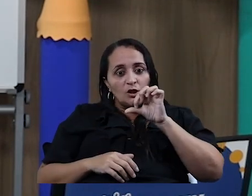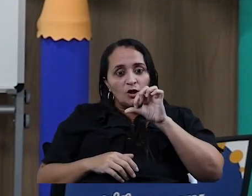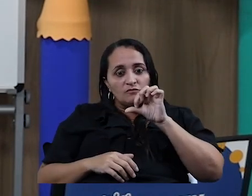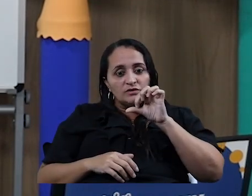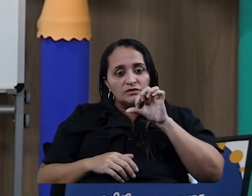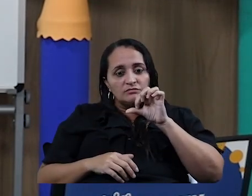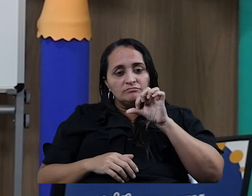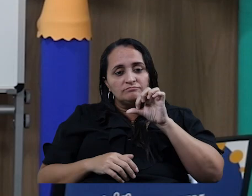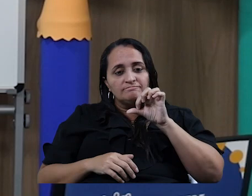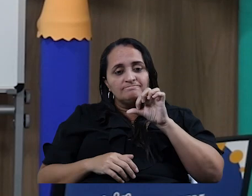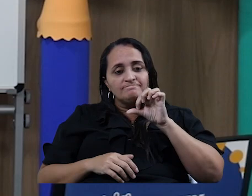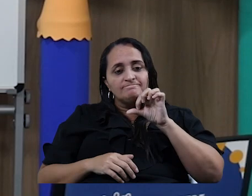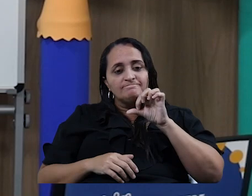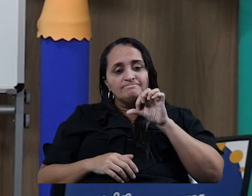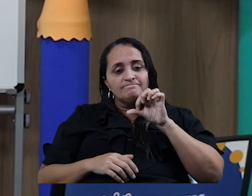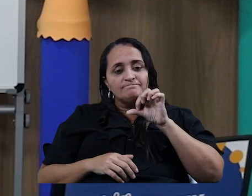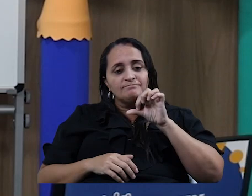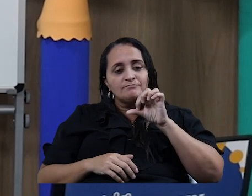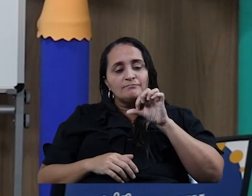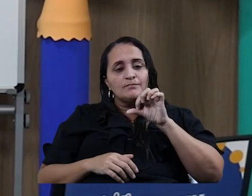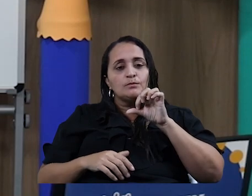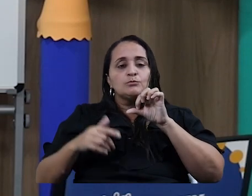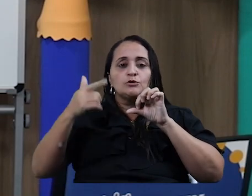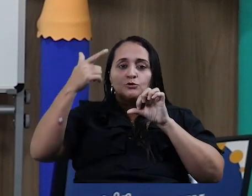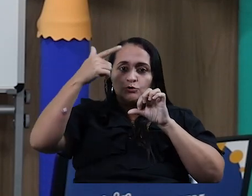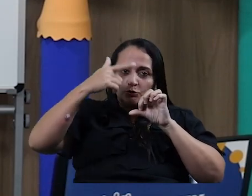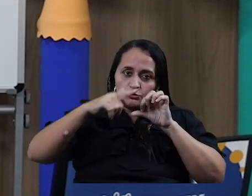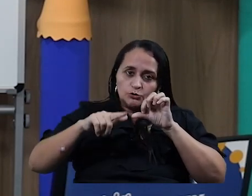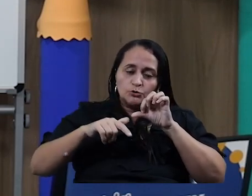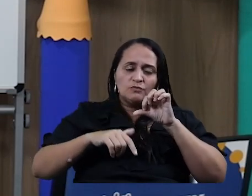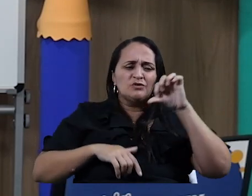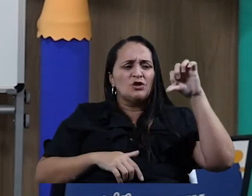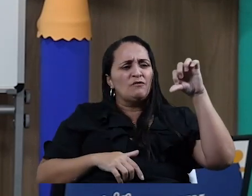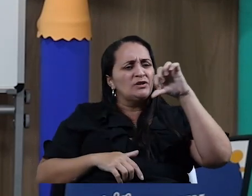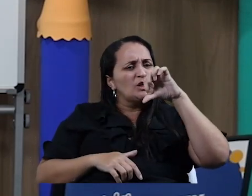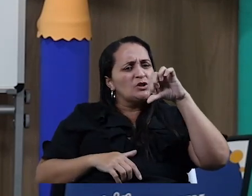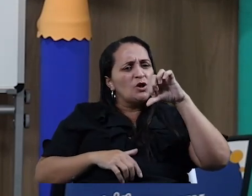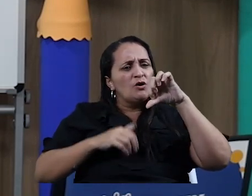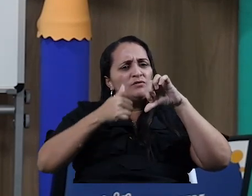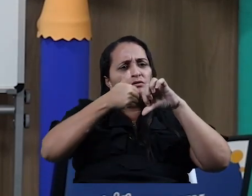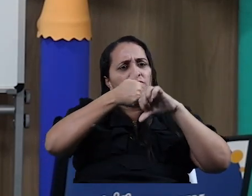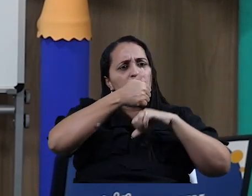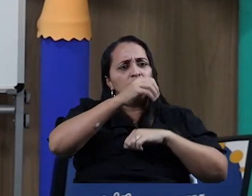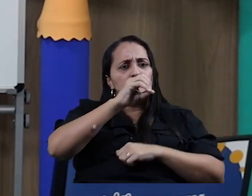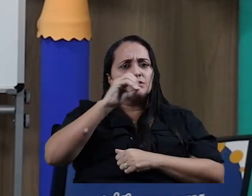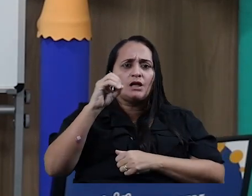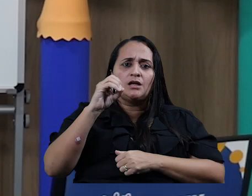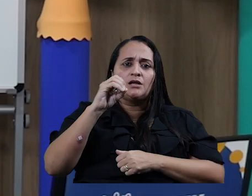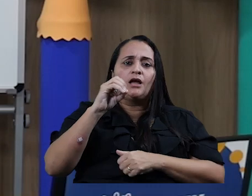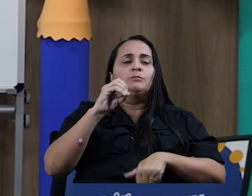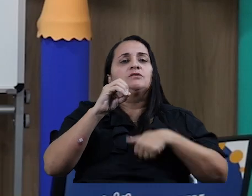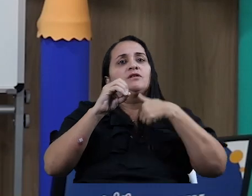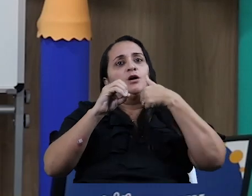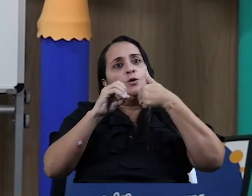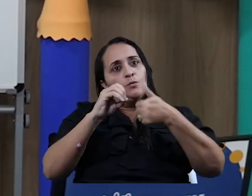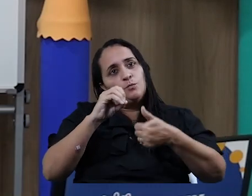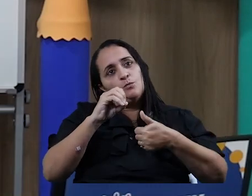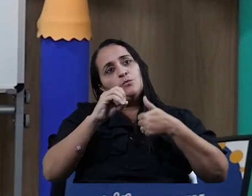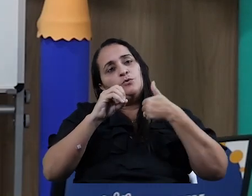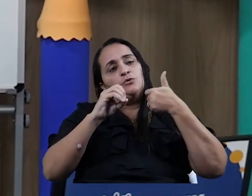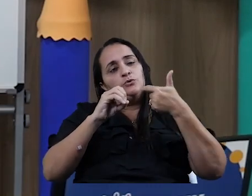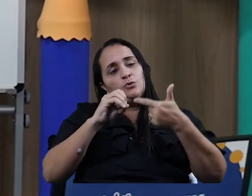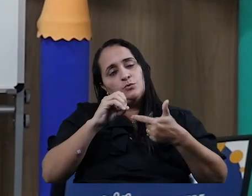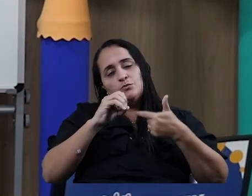chega a 99, tem que reagrupar. Ou seja, todo o sistema de contagem, ele